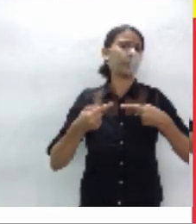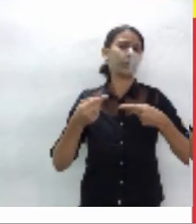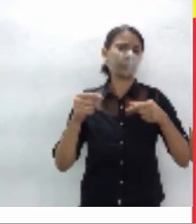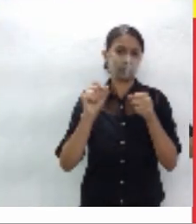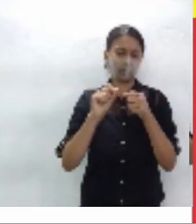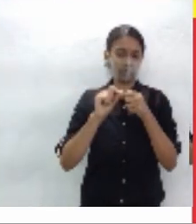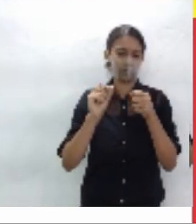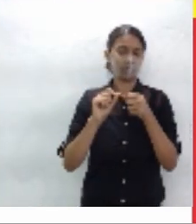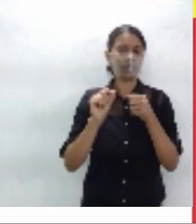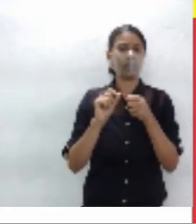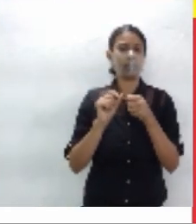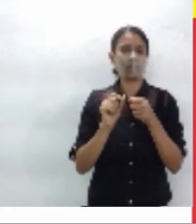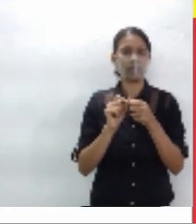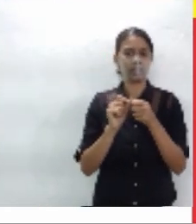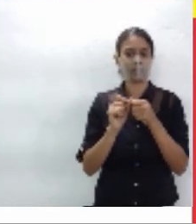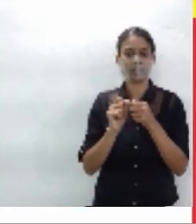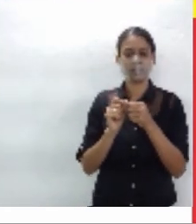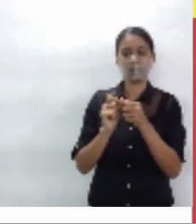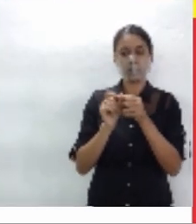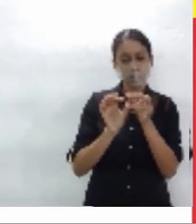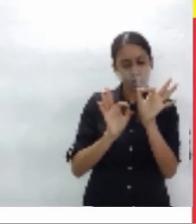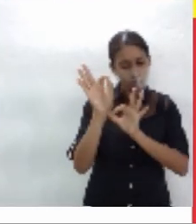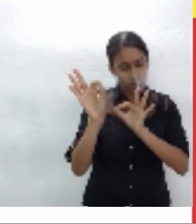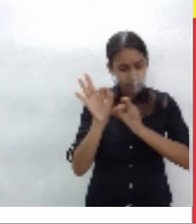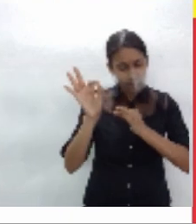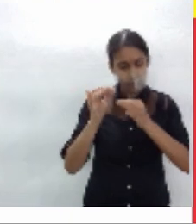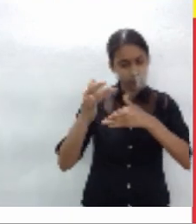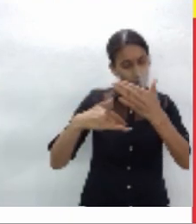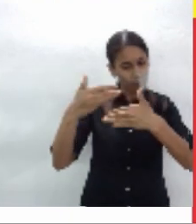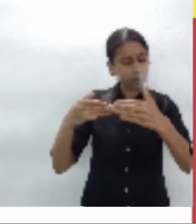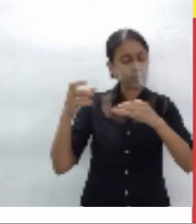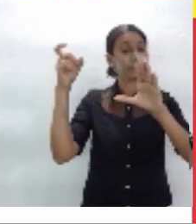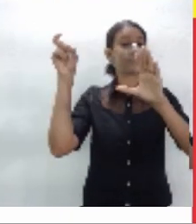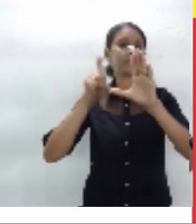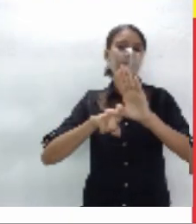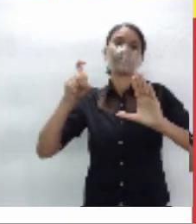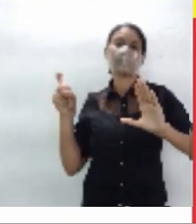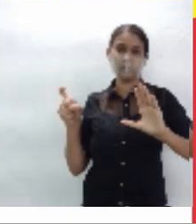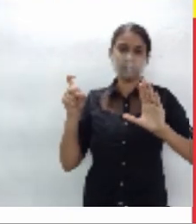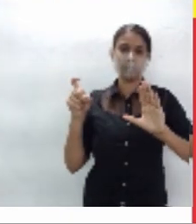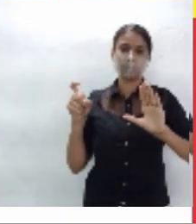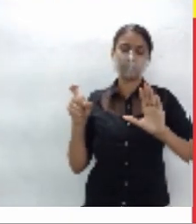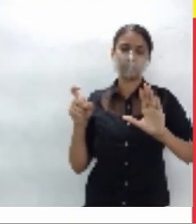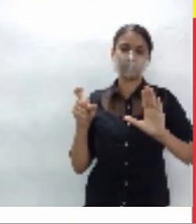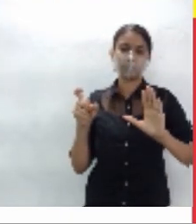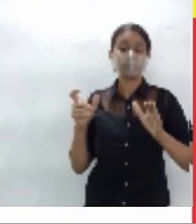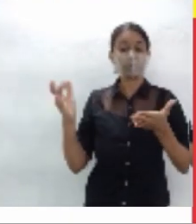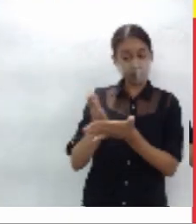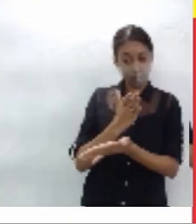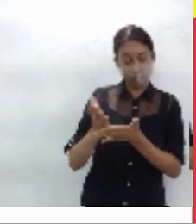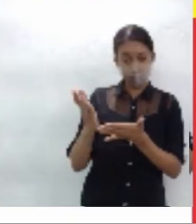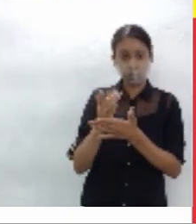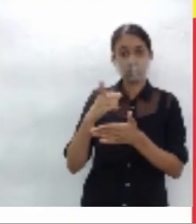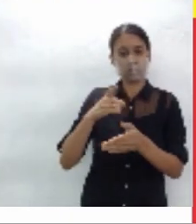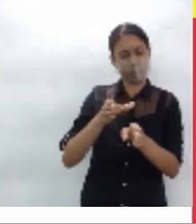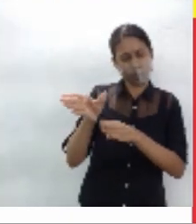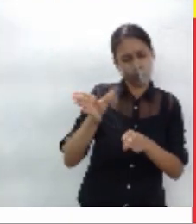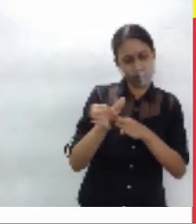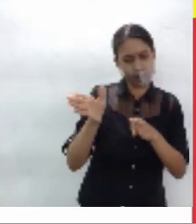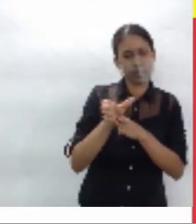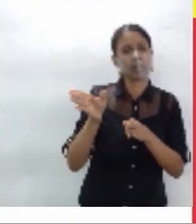organizavam o processo de independência. Muitos desses partidos, alguns sobre orientação